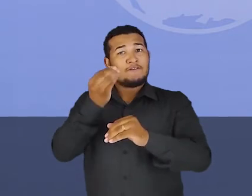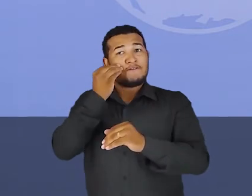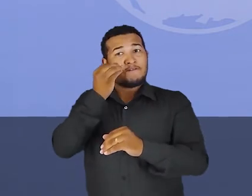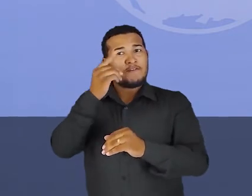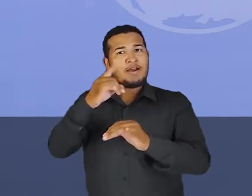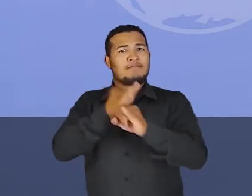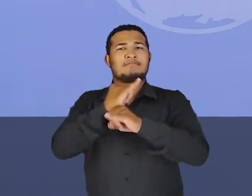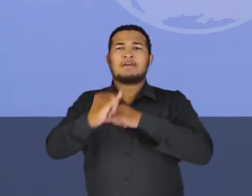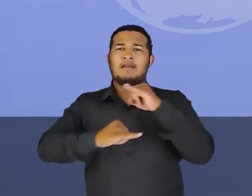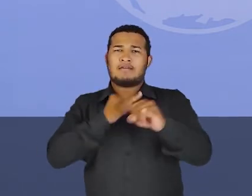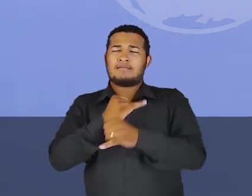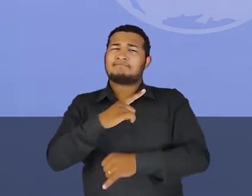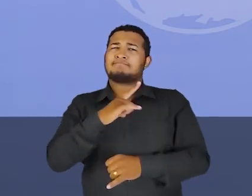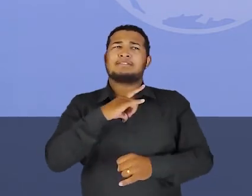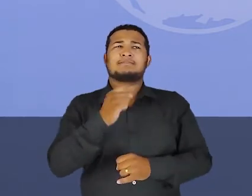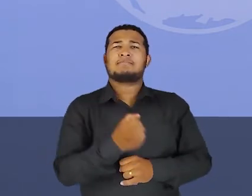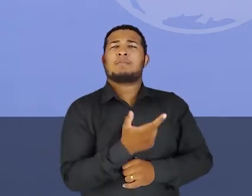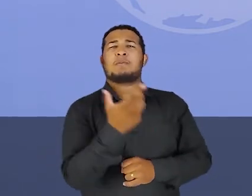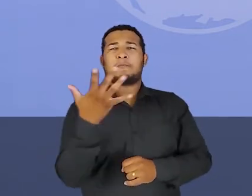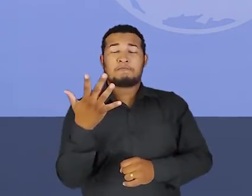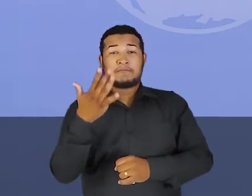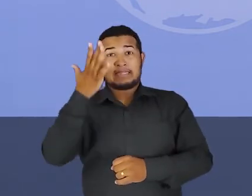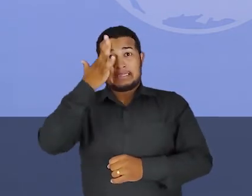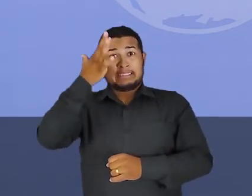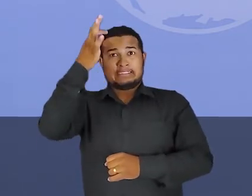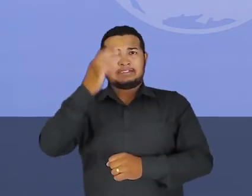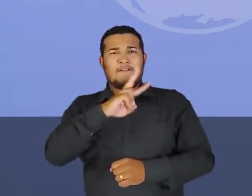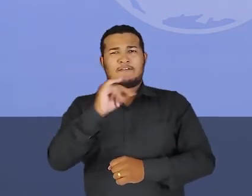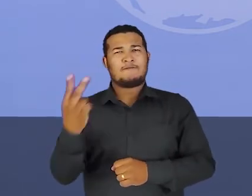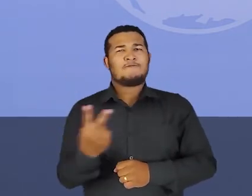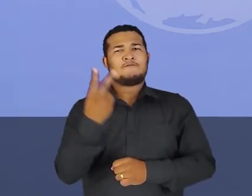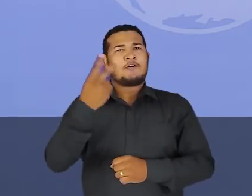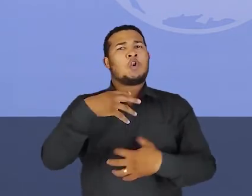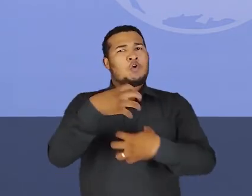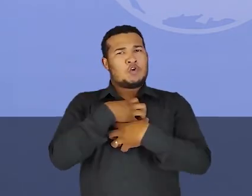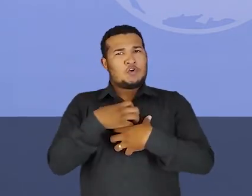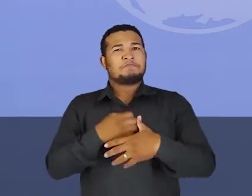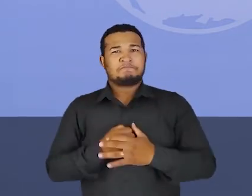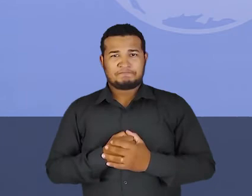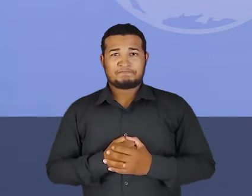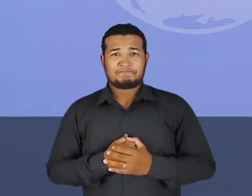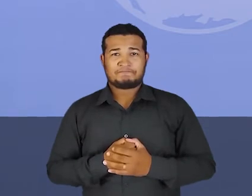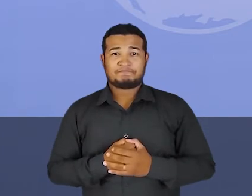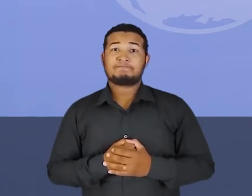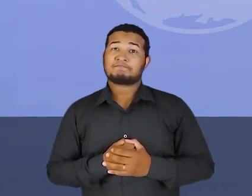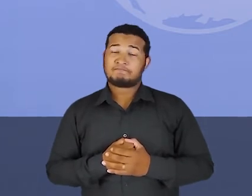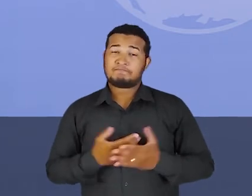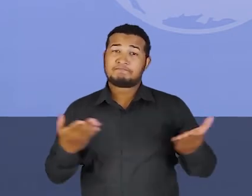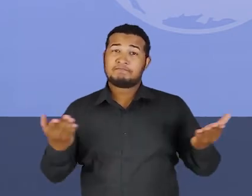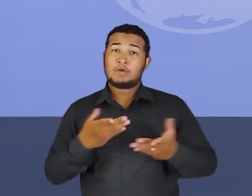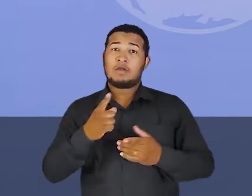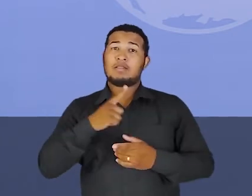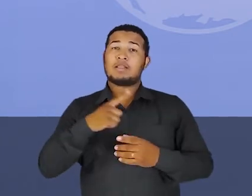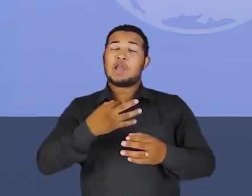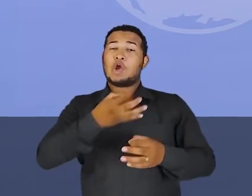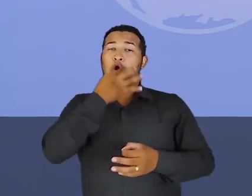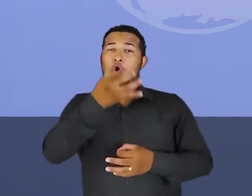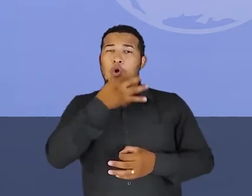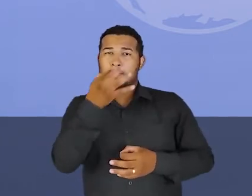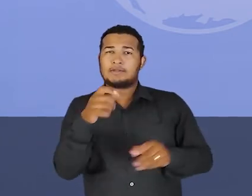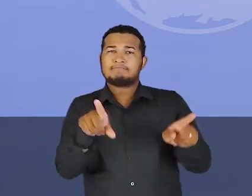vai ver muita coisa e eu tenho certeza que vai agregar muito valor à sua vida. Vamos agora ver um comentário e